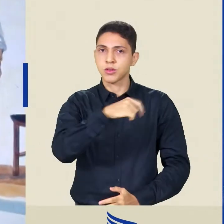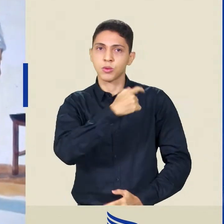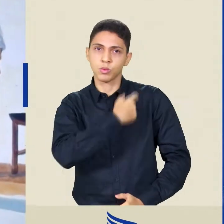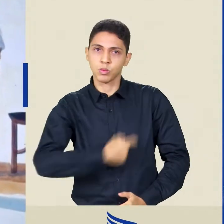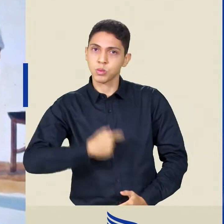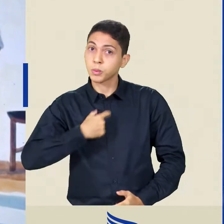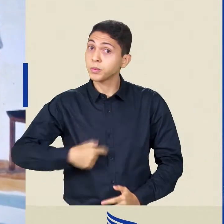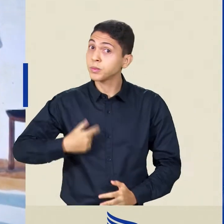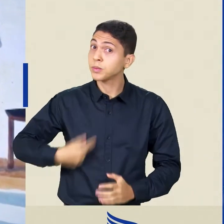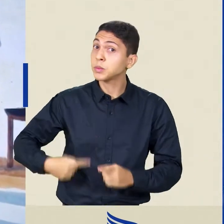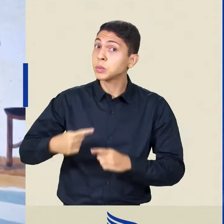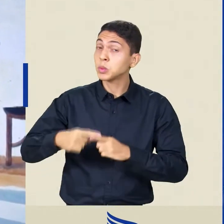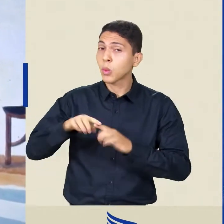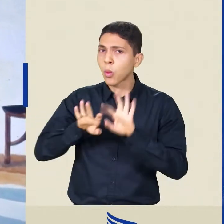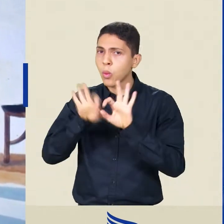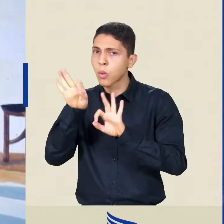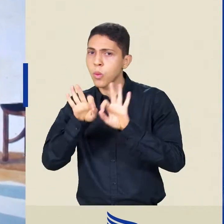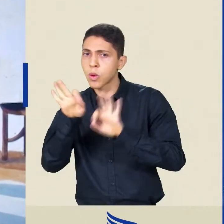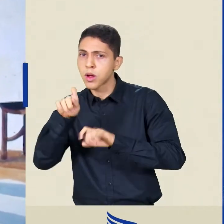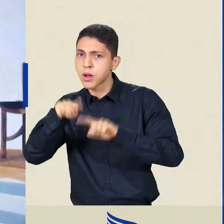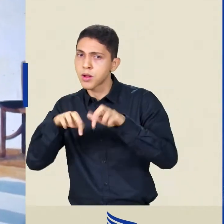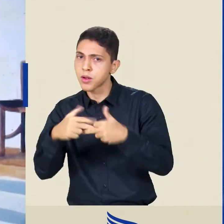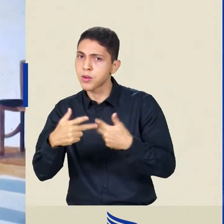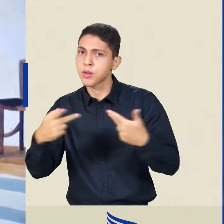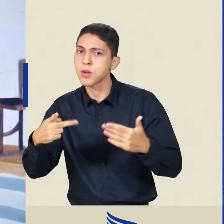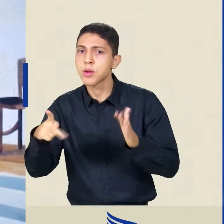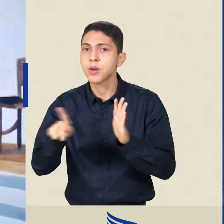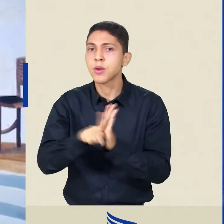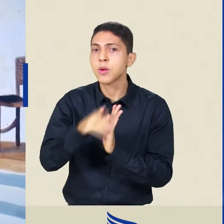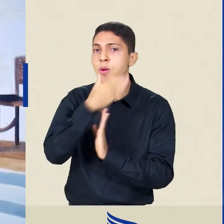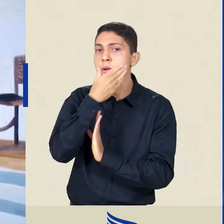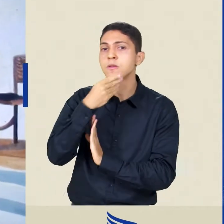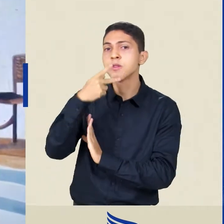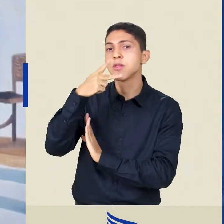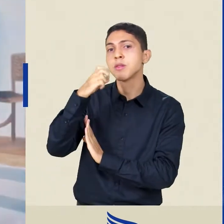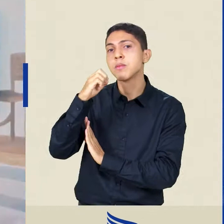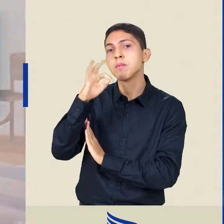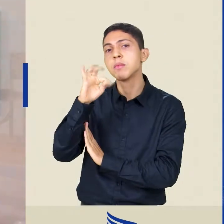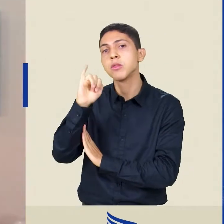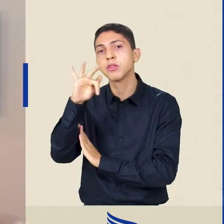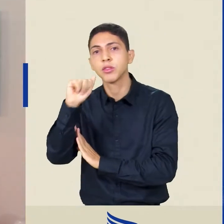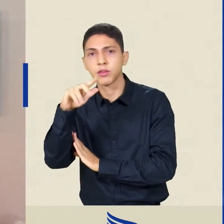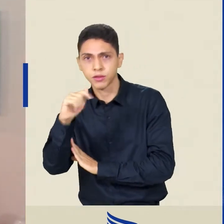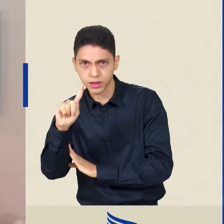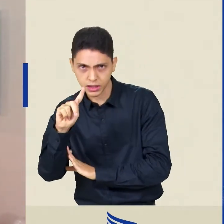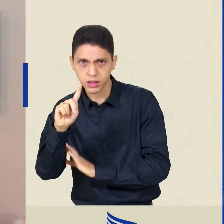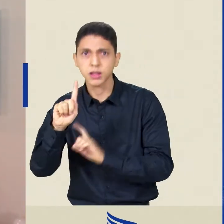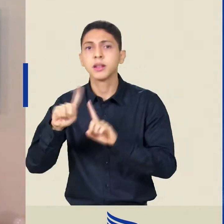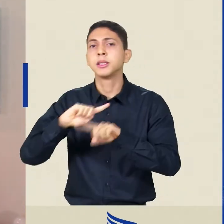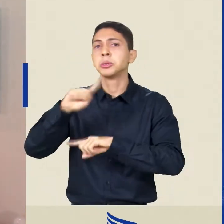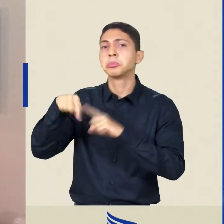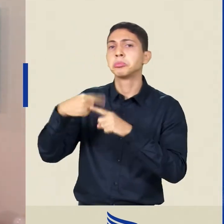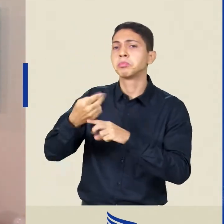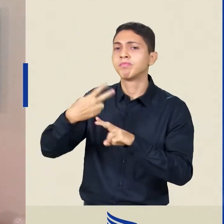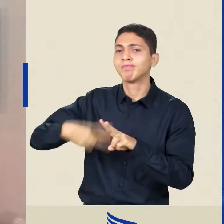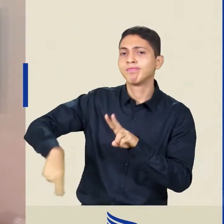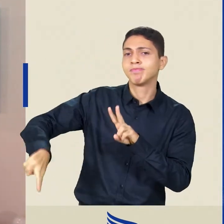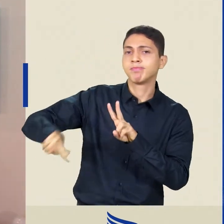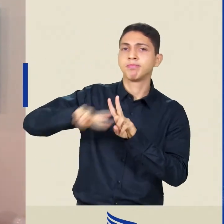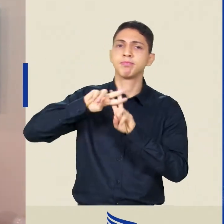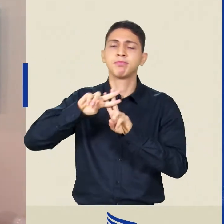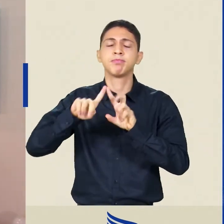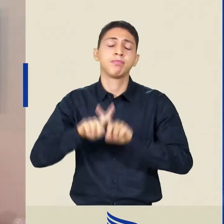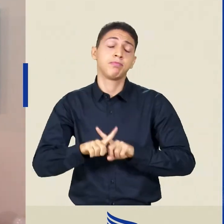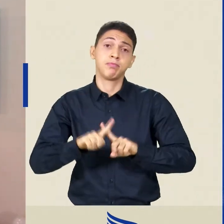os bens de Potifar, que era o chefe da guarda real. Depois, ele foi preso injustamente, mas